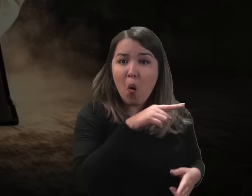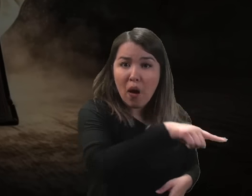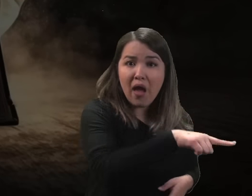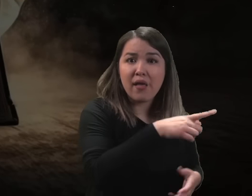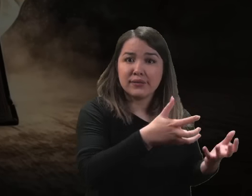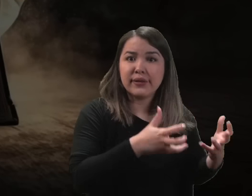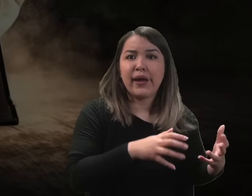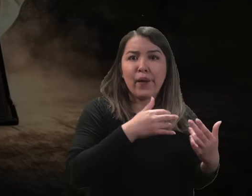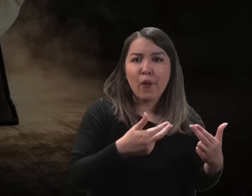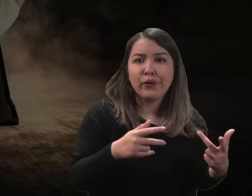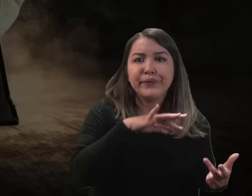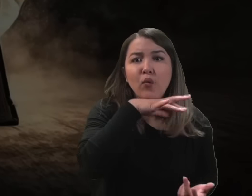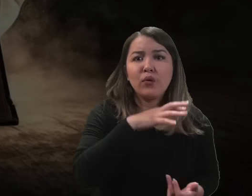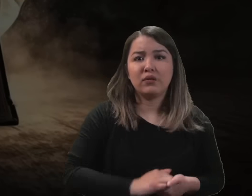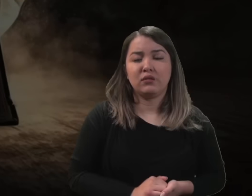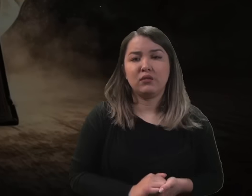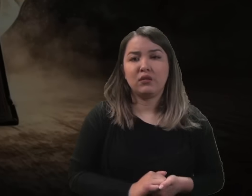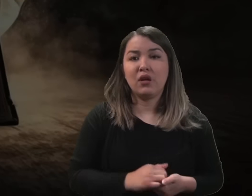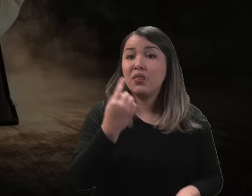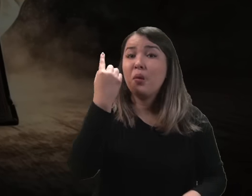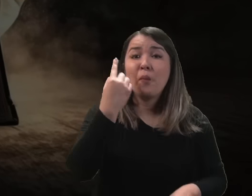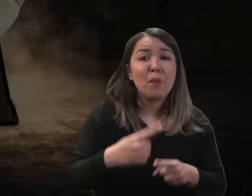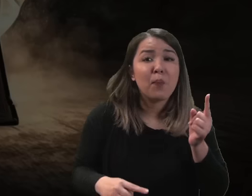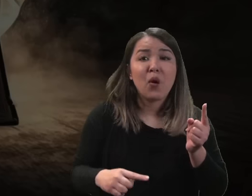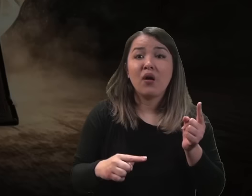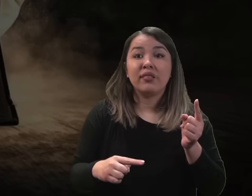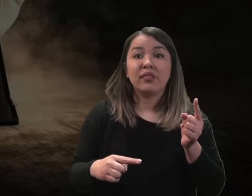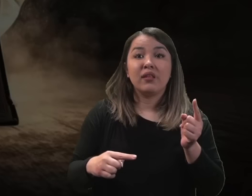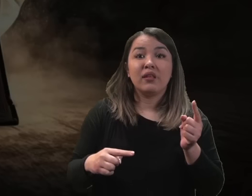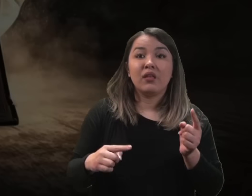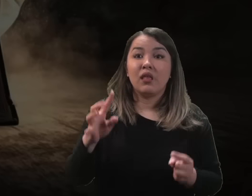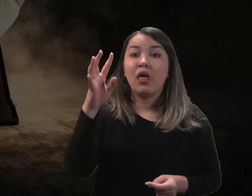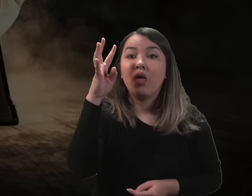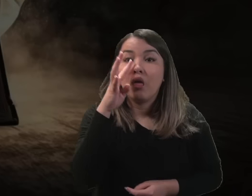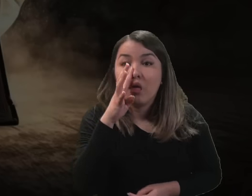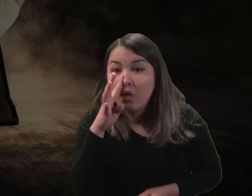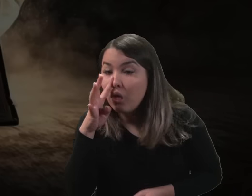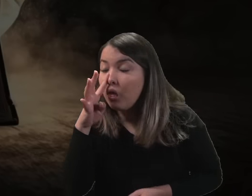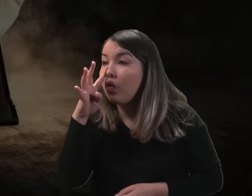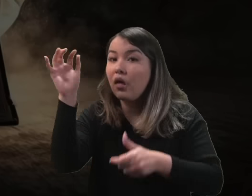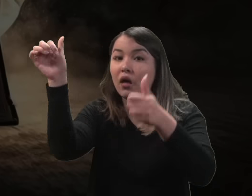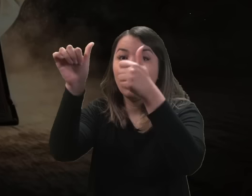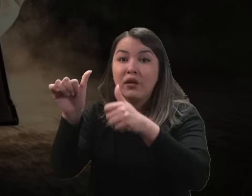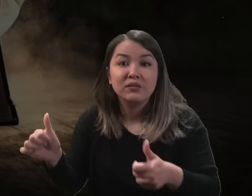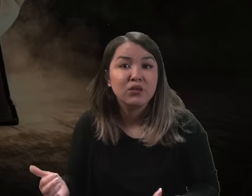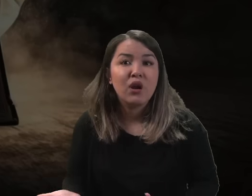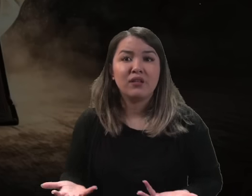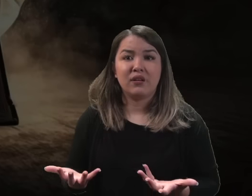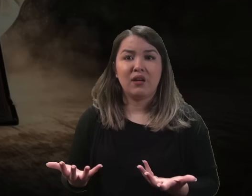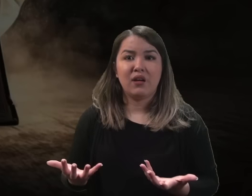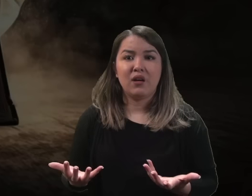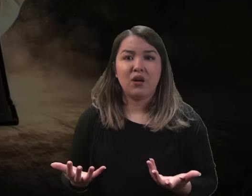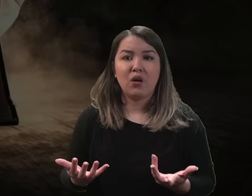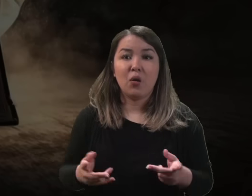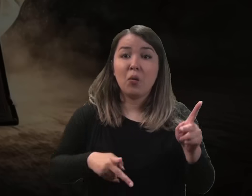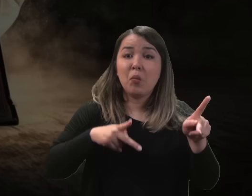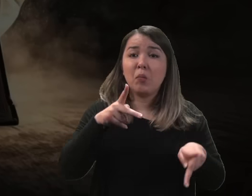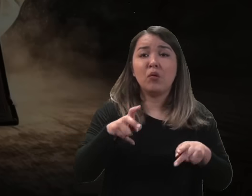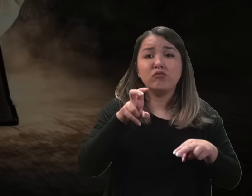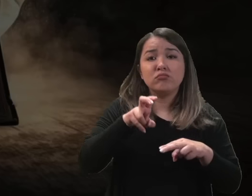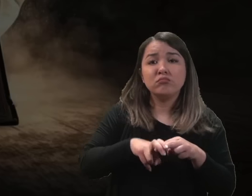não vos façais pois idólatras como alguns deles porquanto está escrito o povo se assentou para comer e